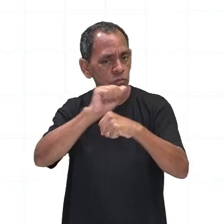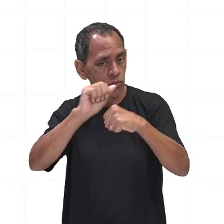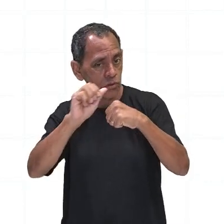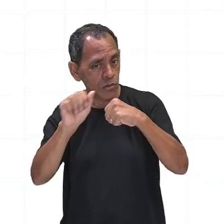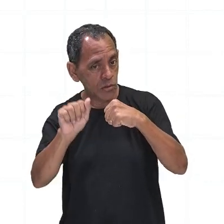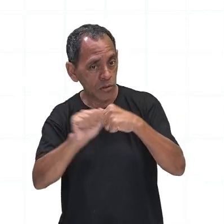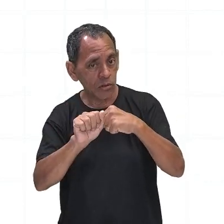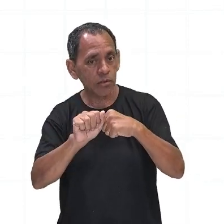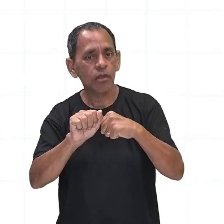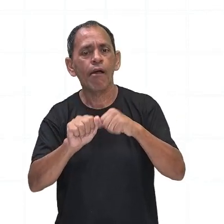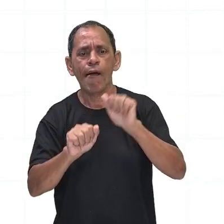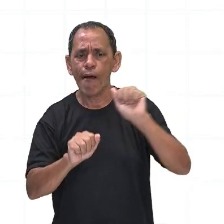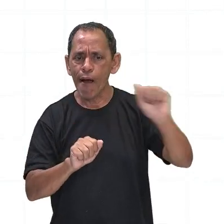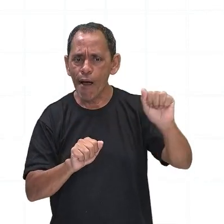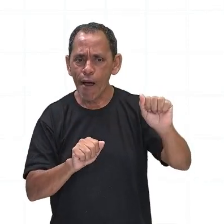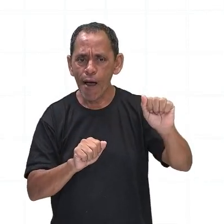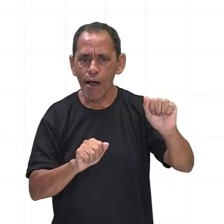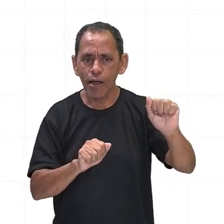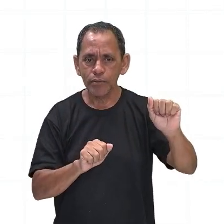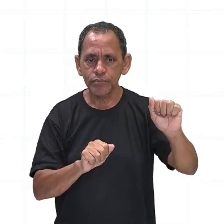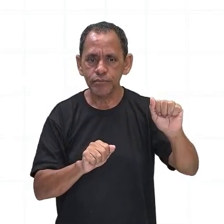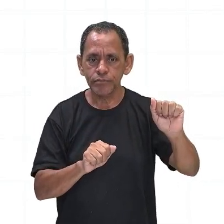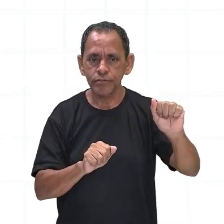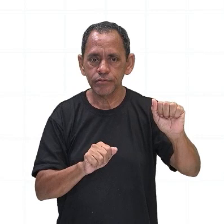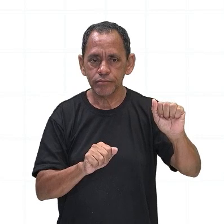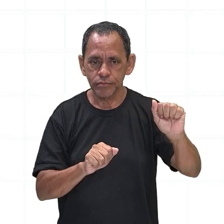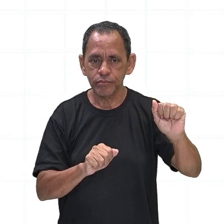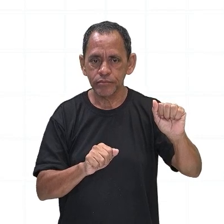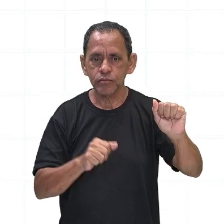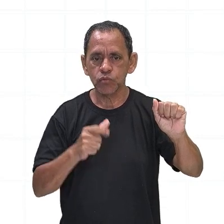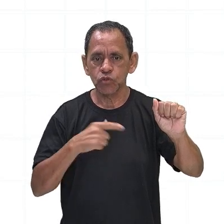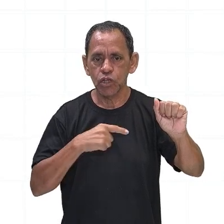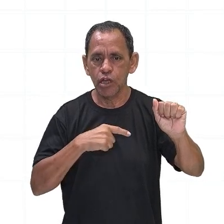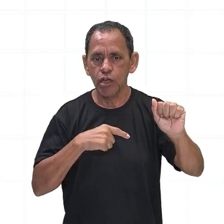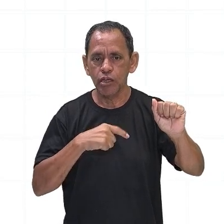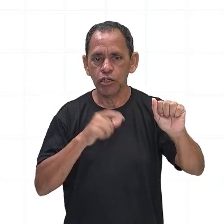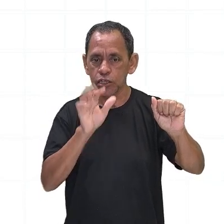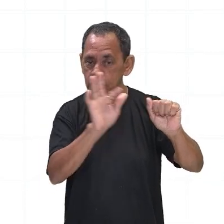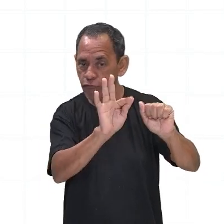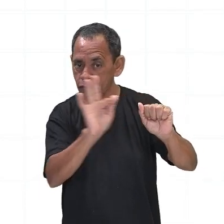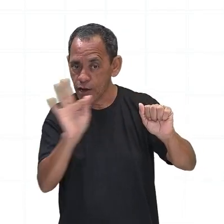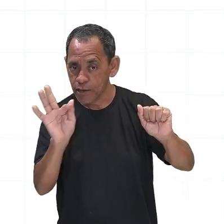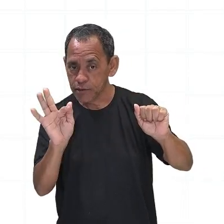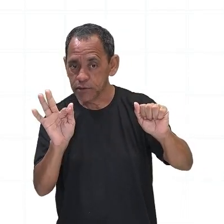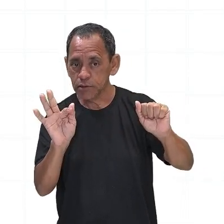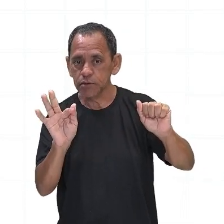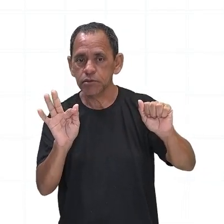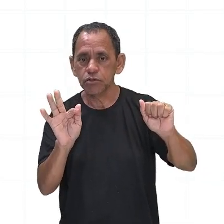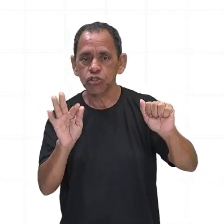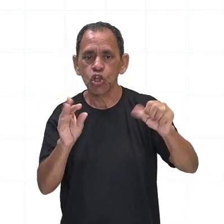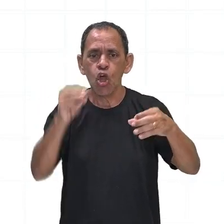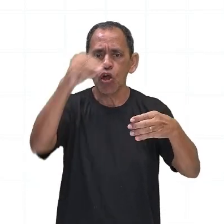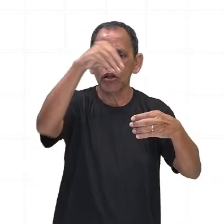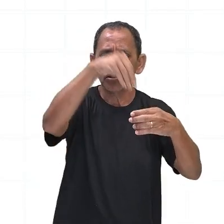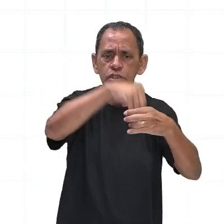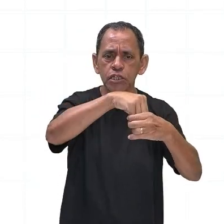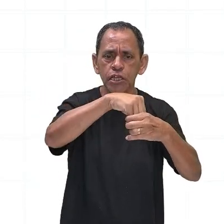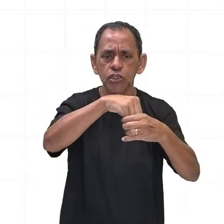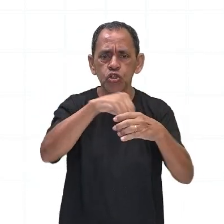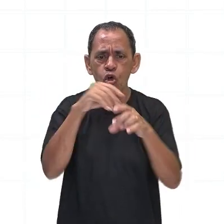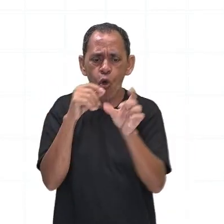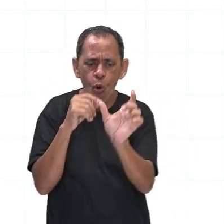para vocês, observem, artigo a, adjunto adnominal, certo? O núcleo do sujeito, exatamente a